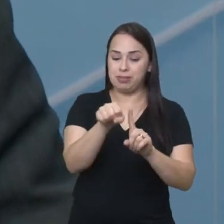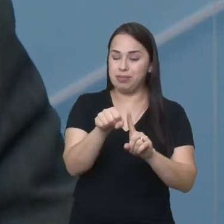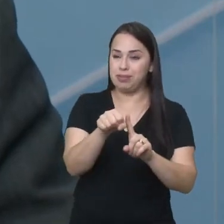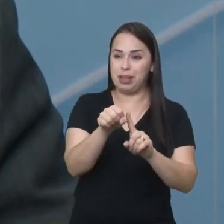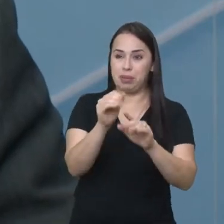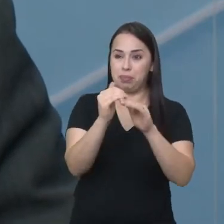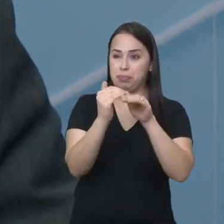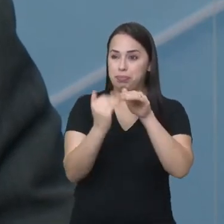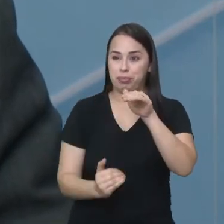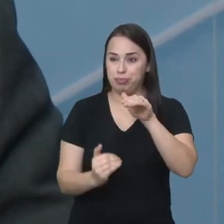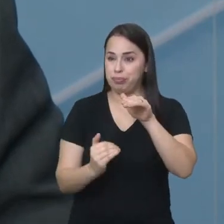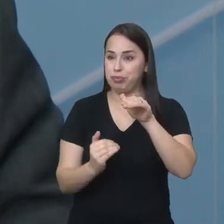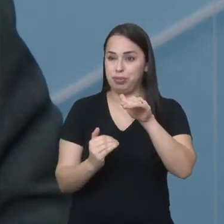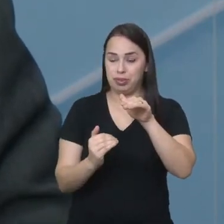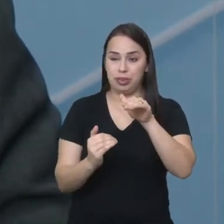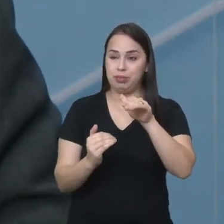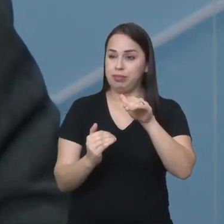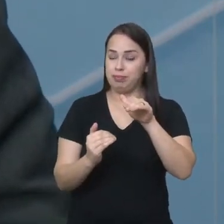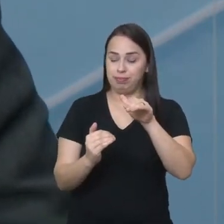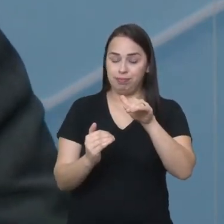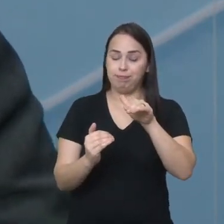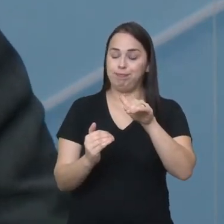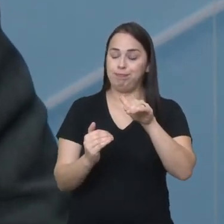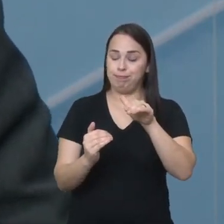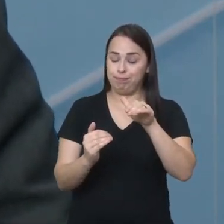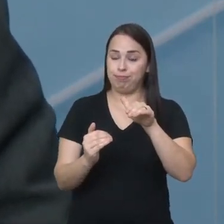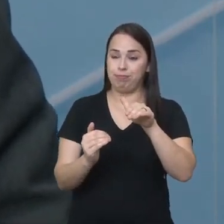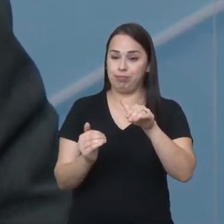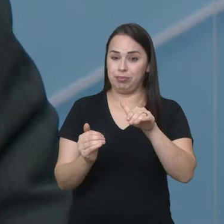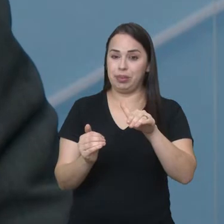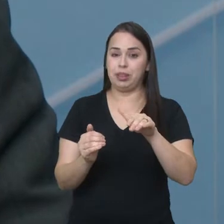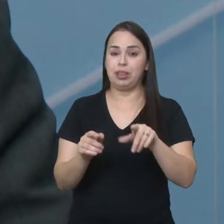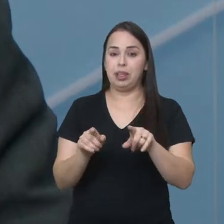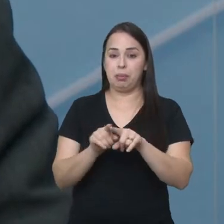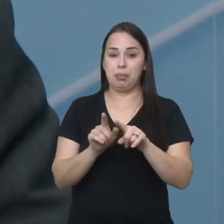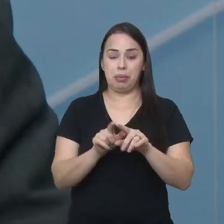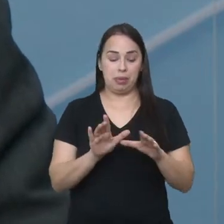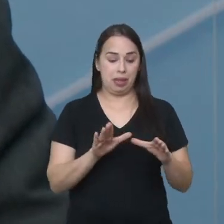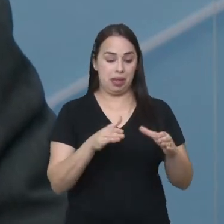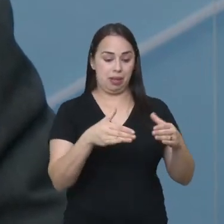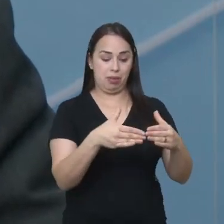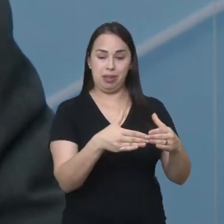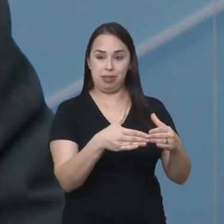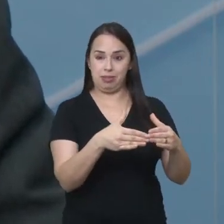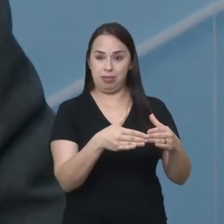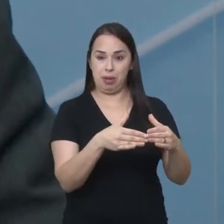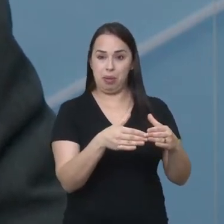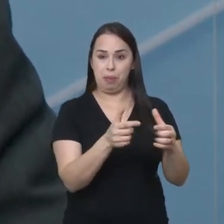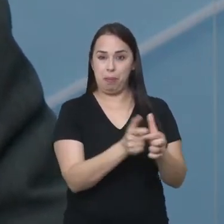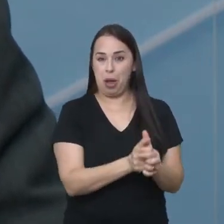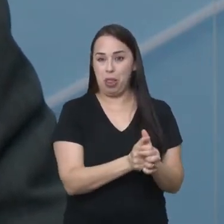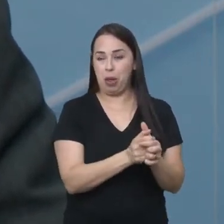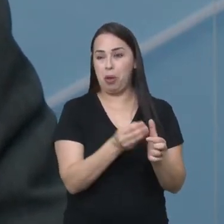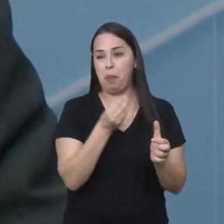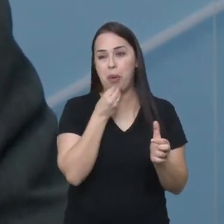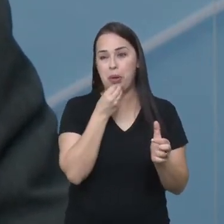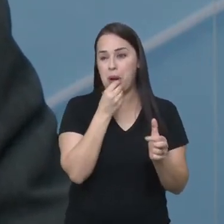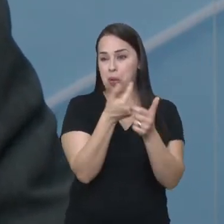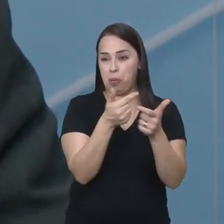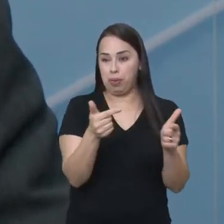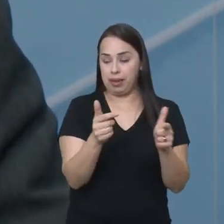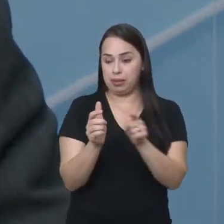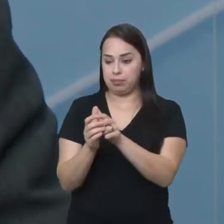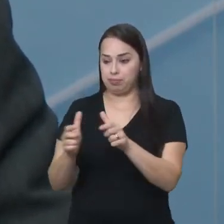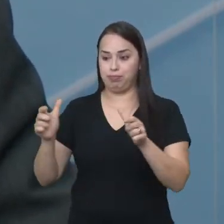né, que há um determinado grupo que tem menos oportunidades do que outros, né, e nós somos uma sociedade